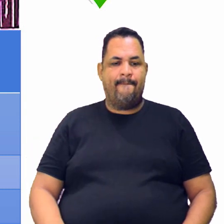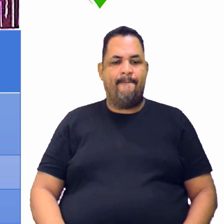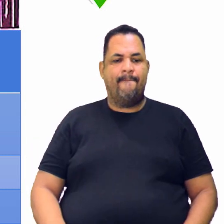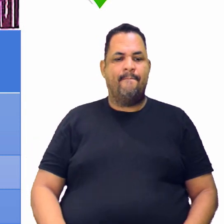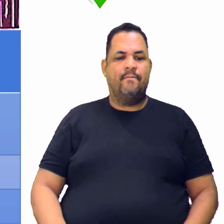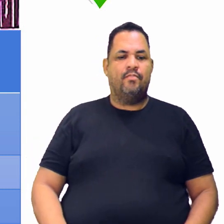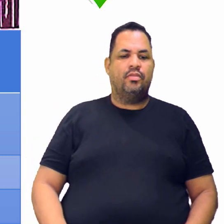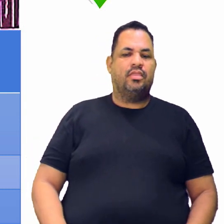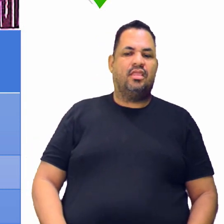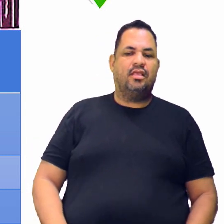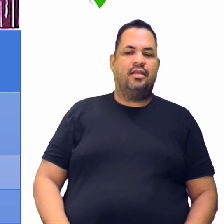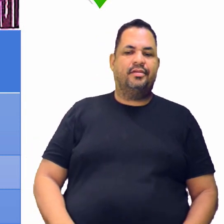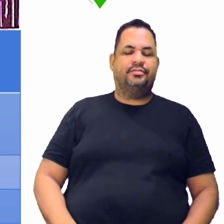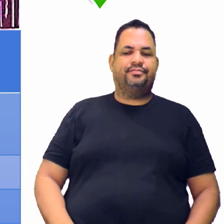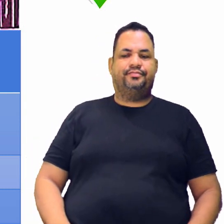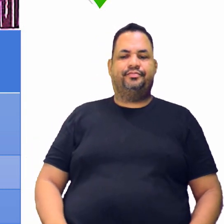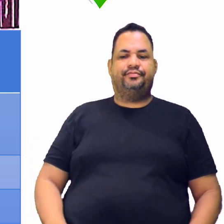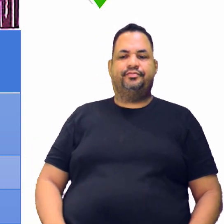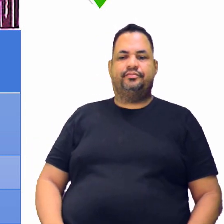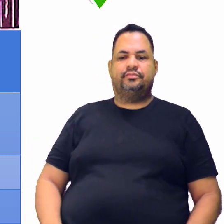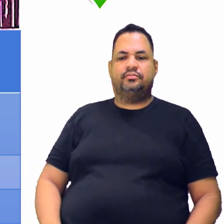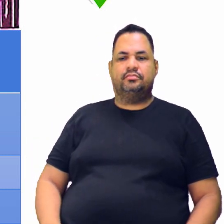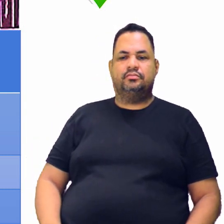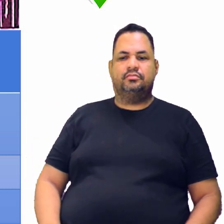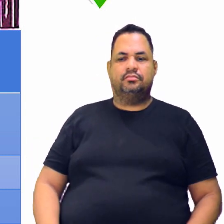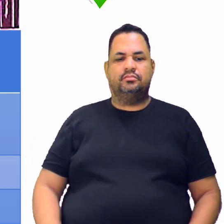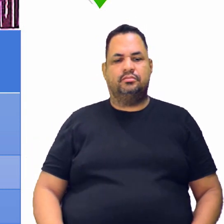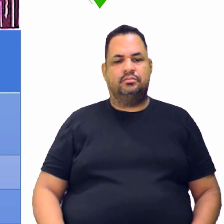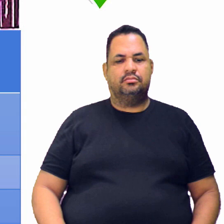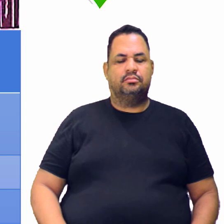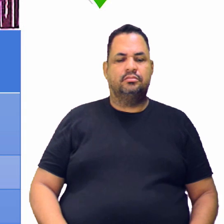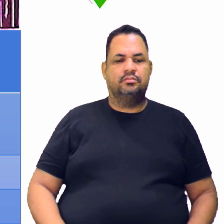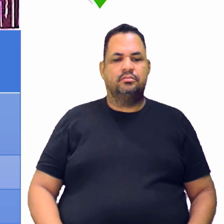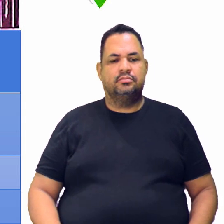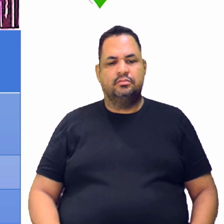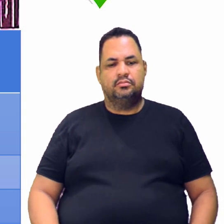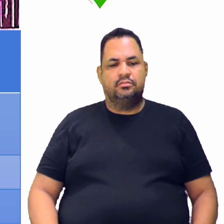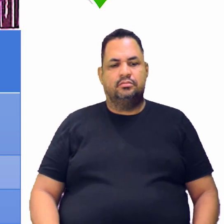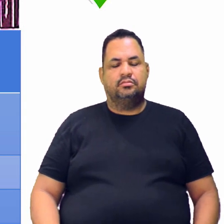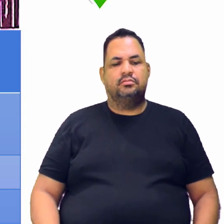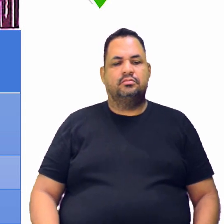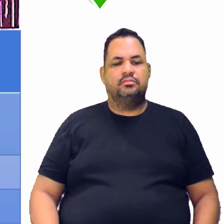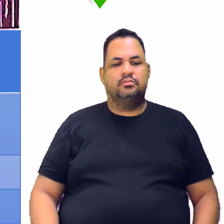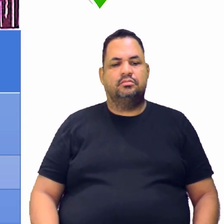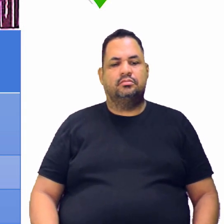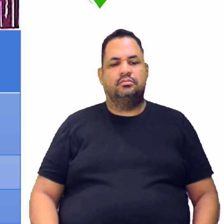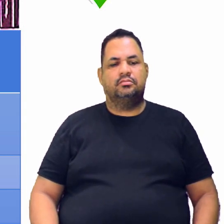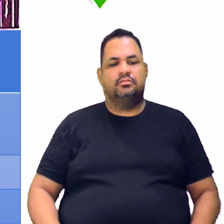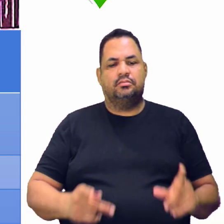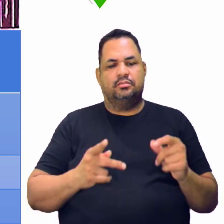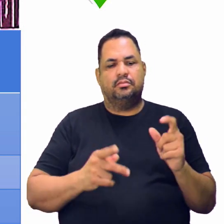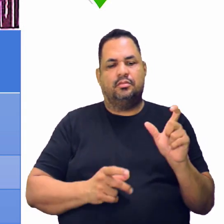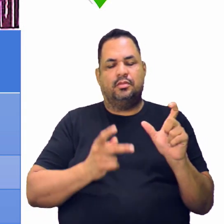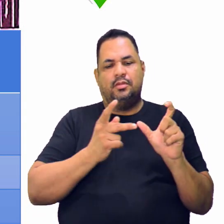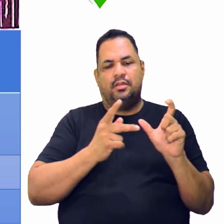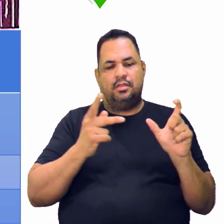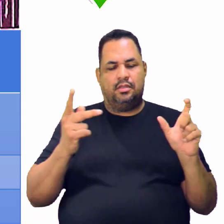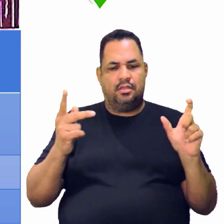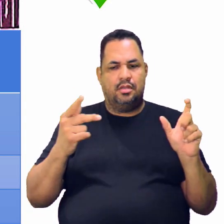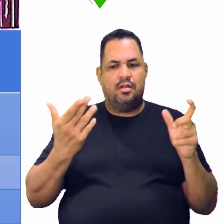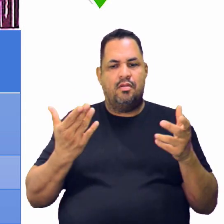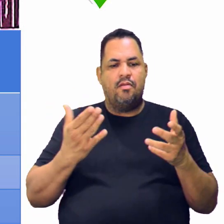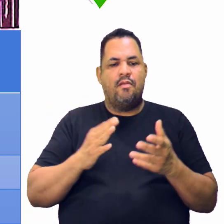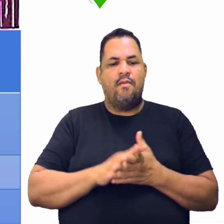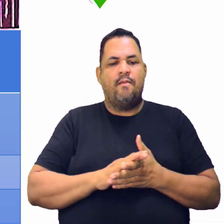Então, não tem sujeito. Só vai ter o predicado. Tanto na primeira, havia muitas pessoas na rua, como choveu durante